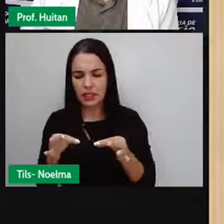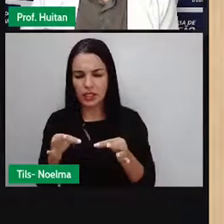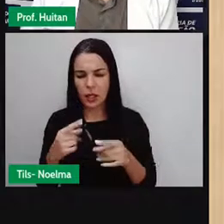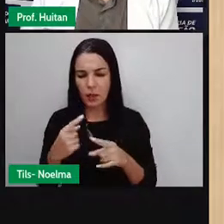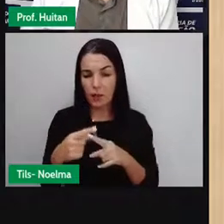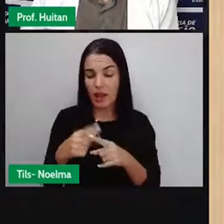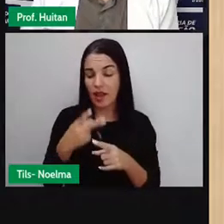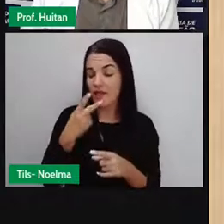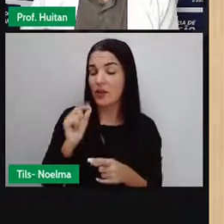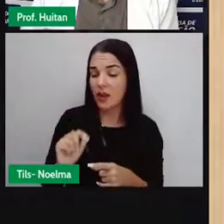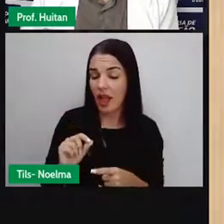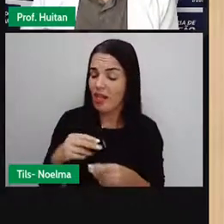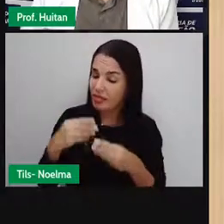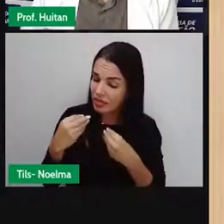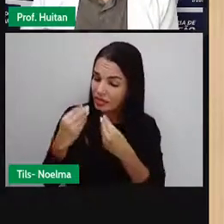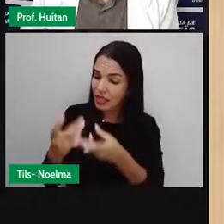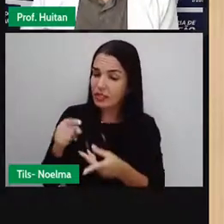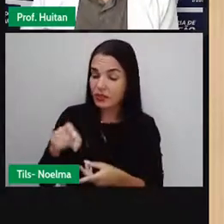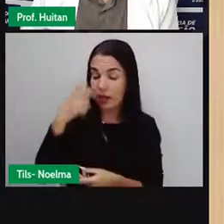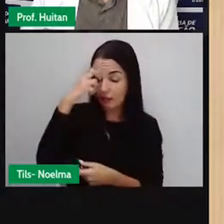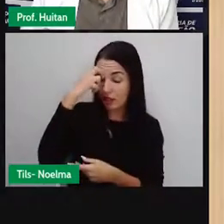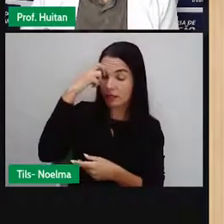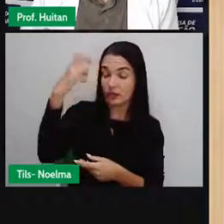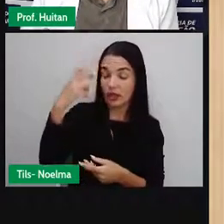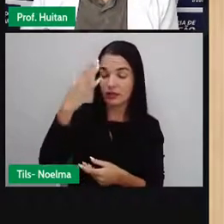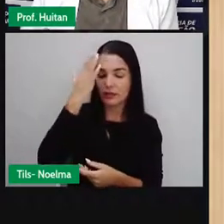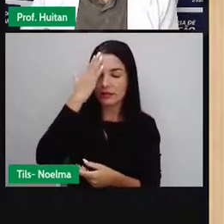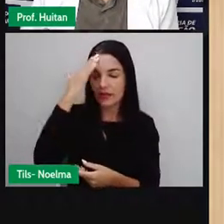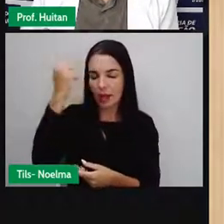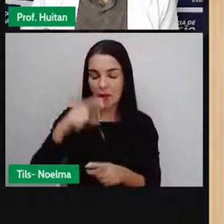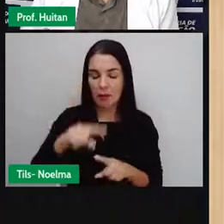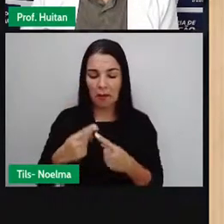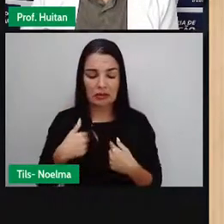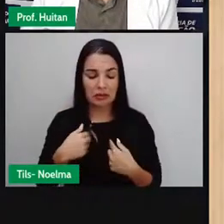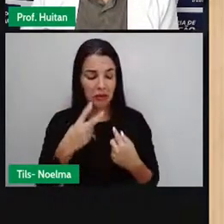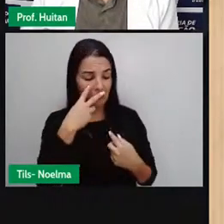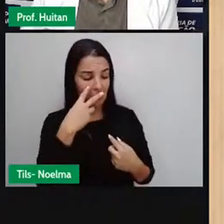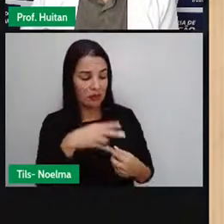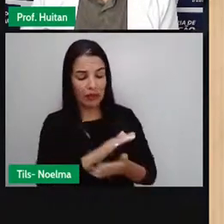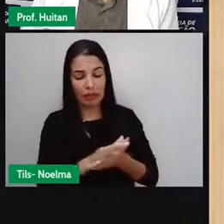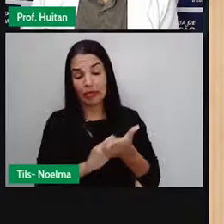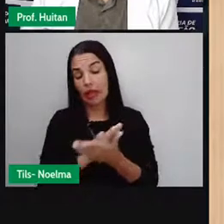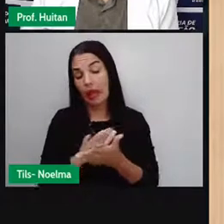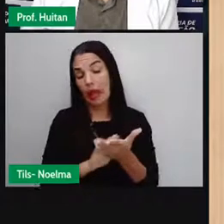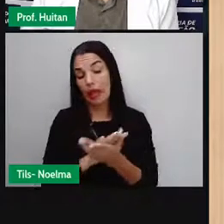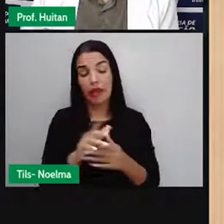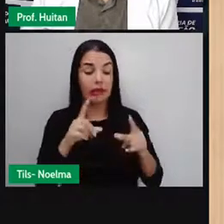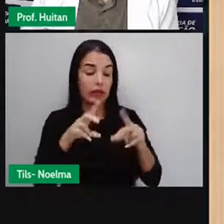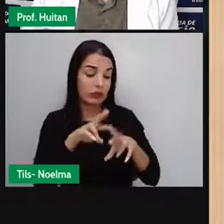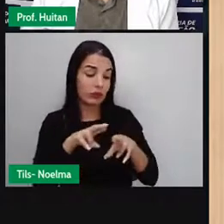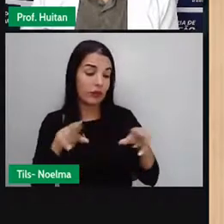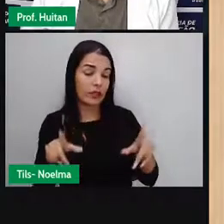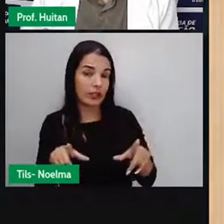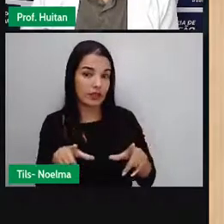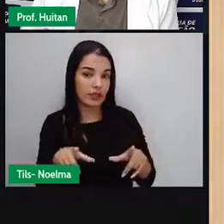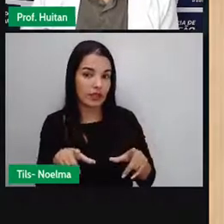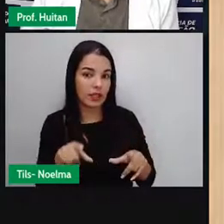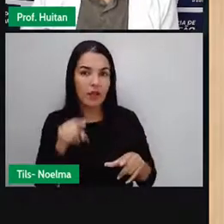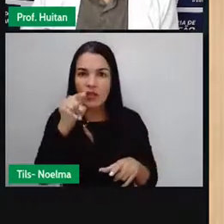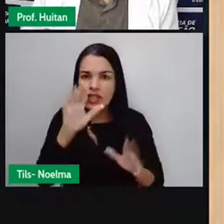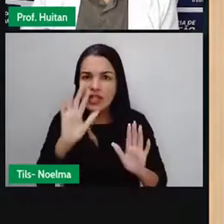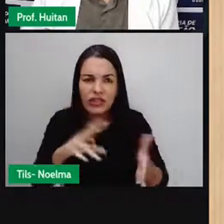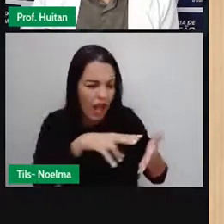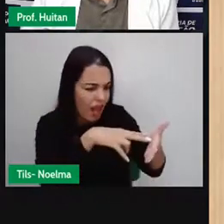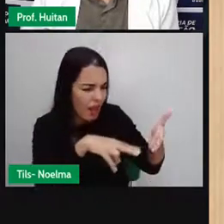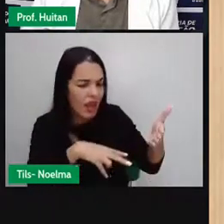mais sábios, mas não noto nada diferente. Você já leu eles? Não.